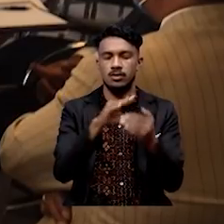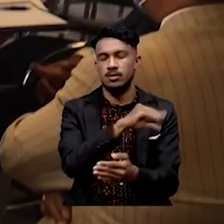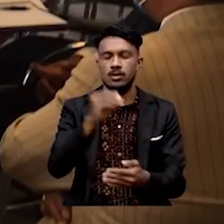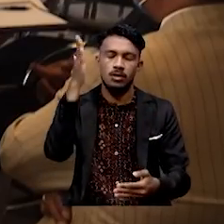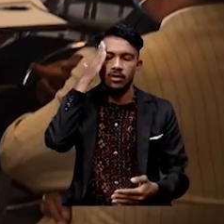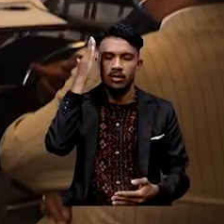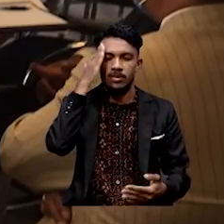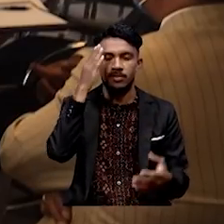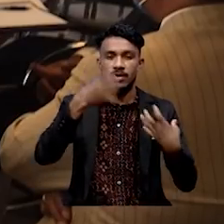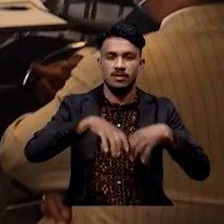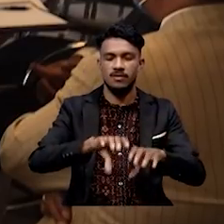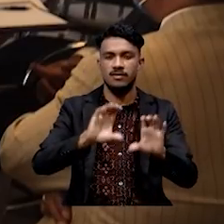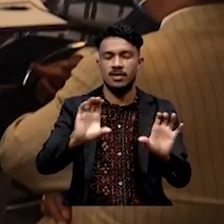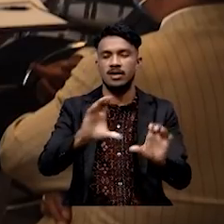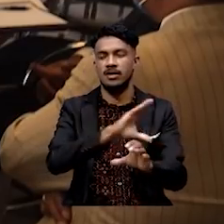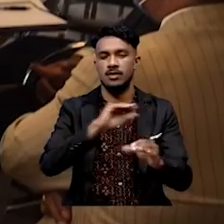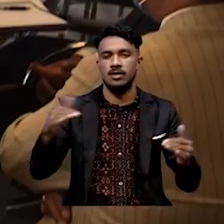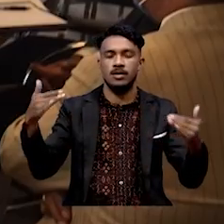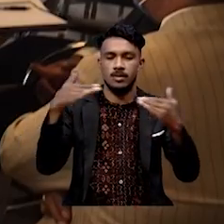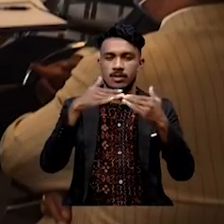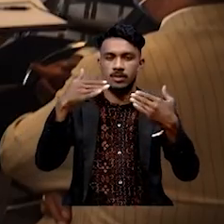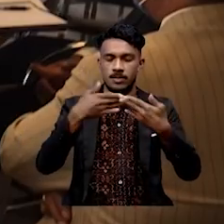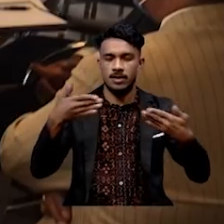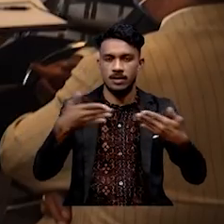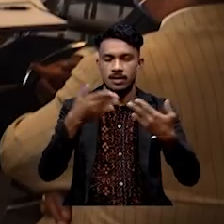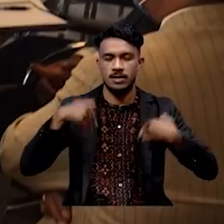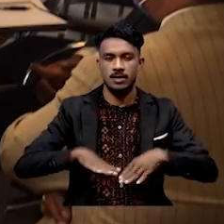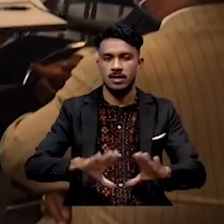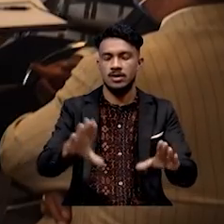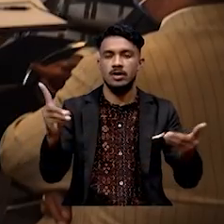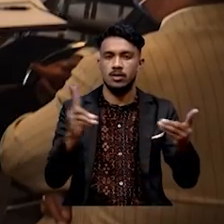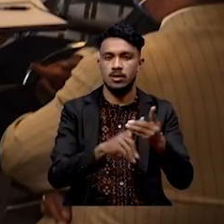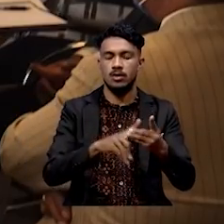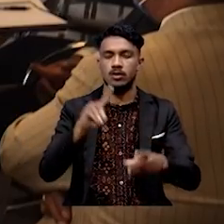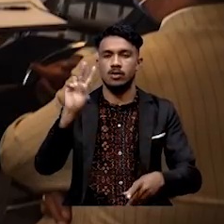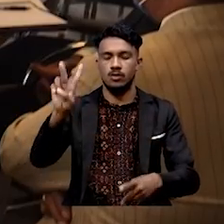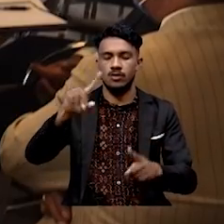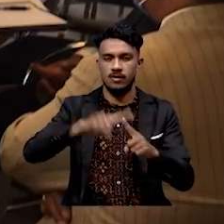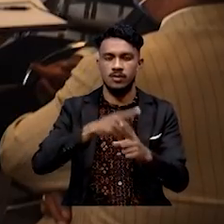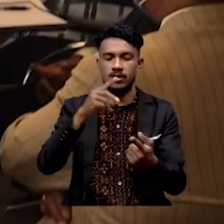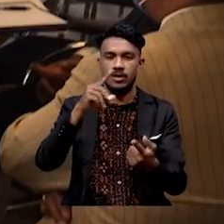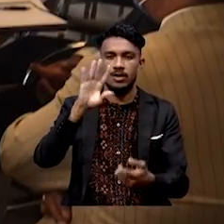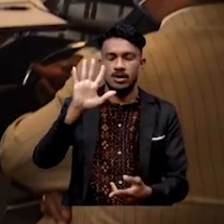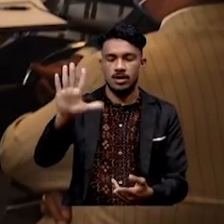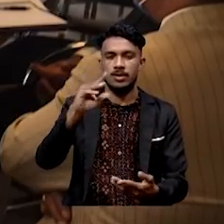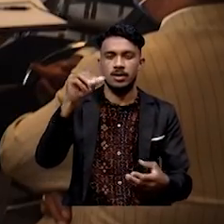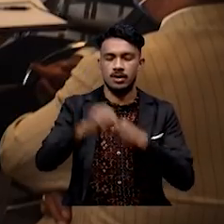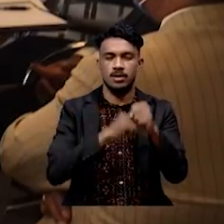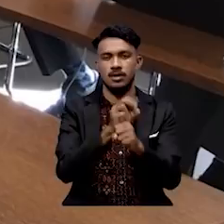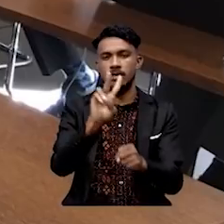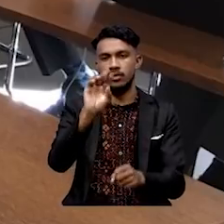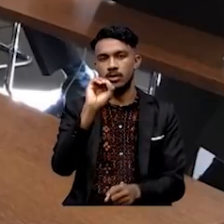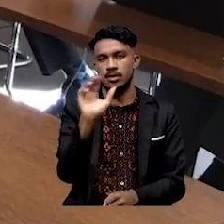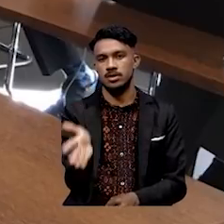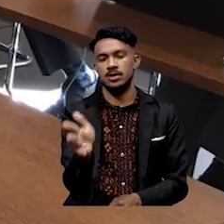da negociação fronteira terrestre no marítima, a Rússia, Loron Rua, Tolima, Fulan Fevereiro, Tinarion Rua, Ruanulo, Recen Rua. Advogado